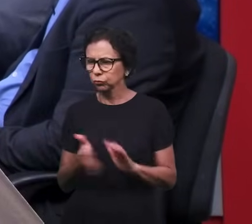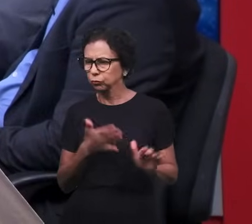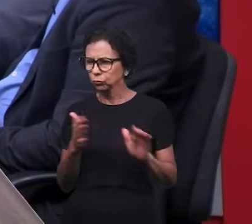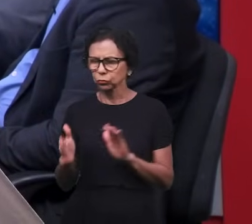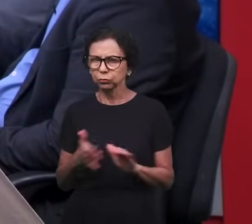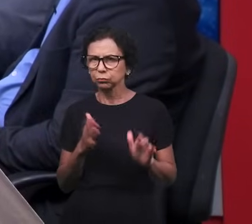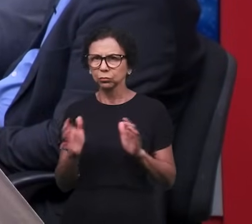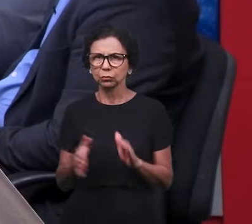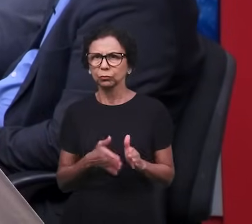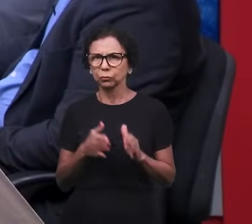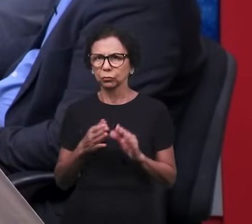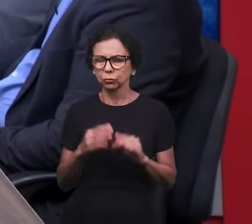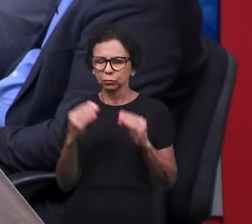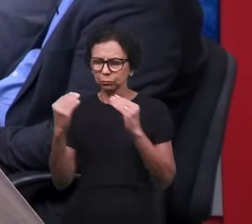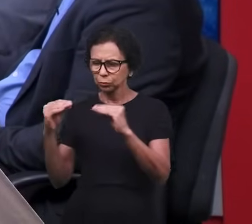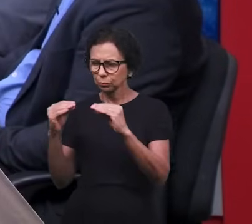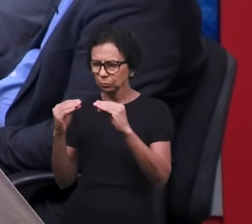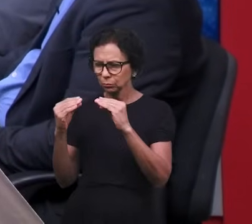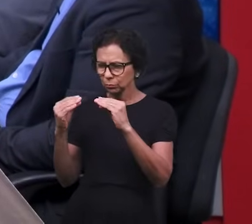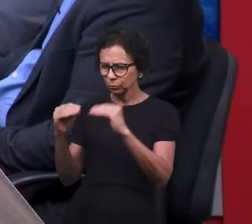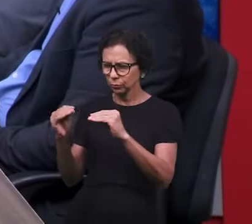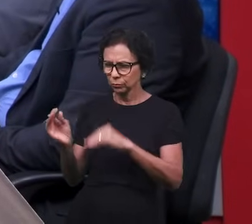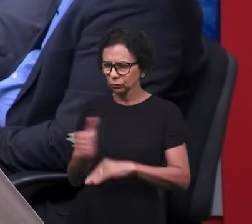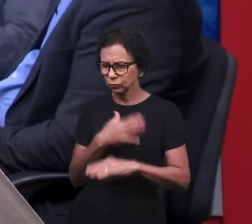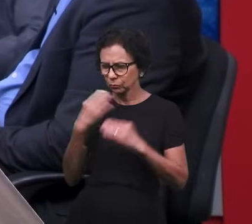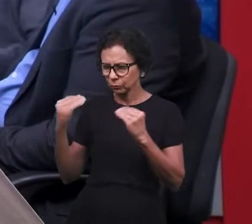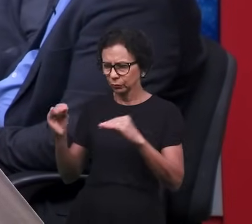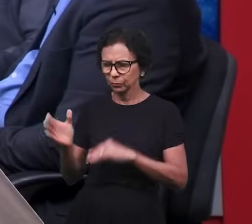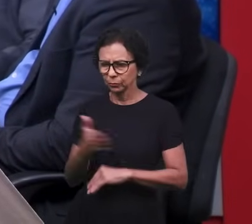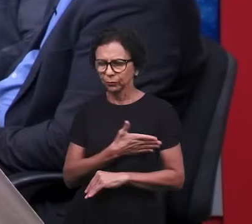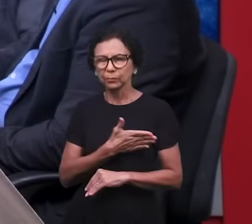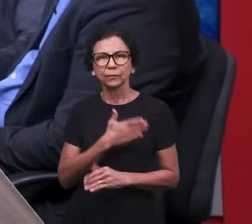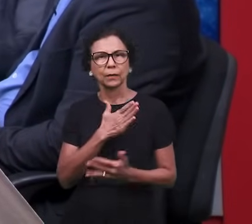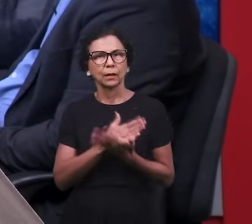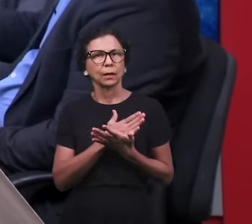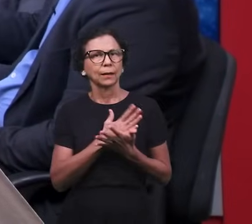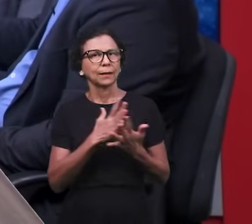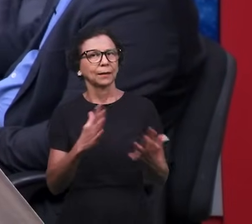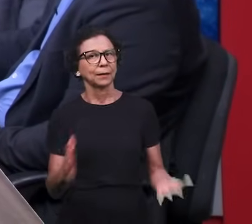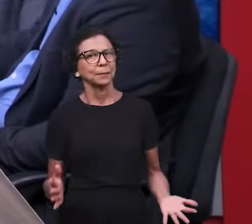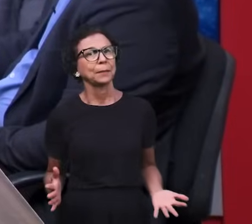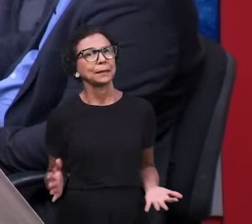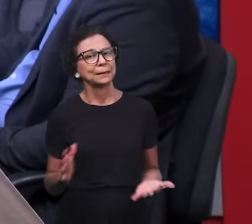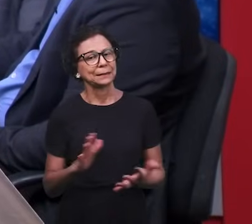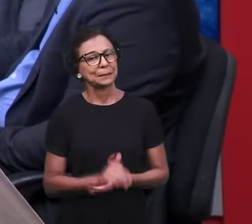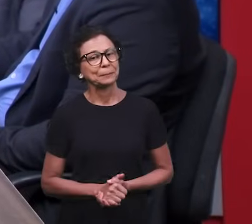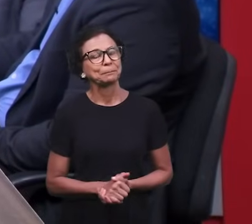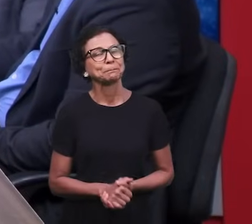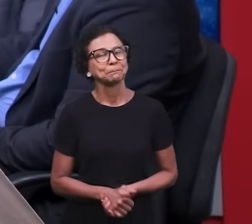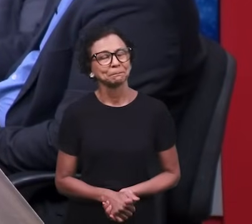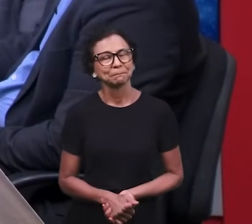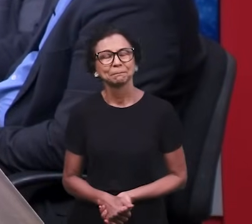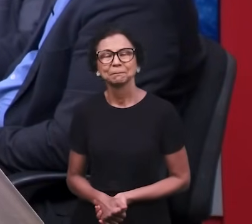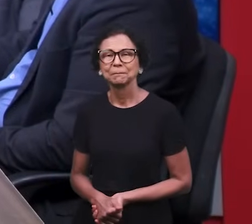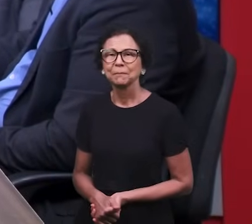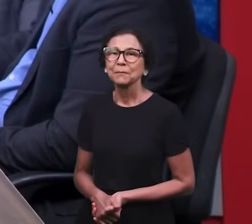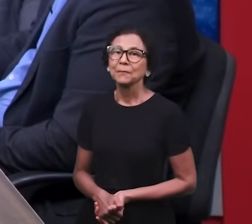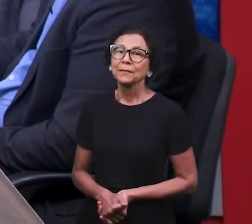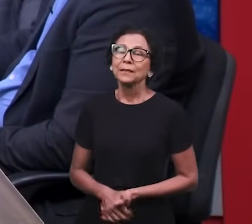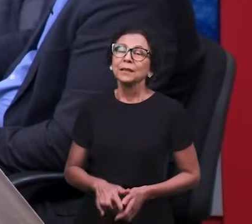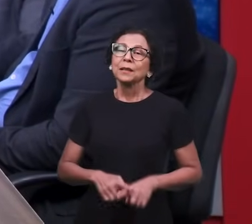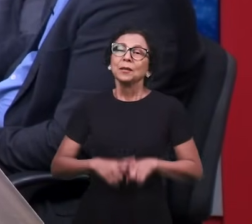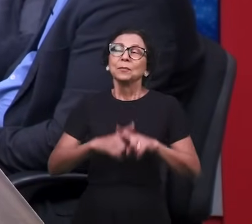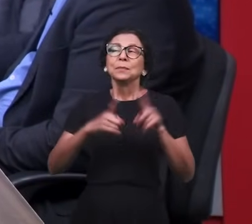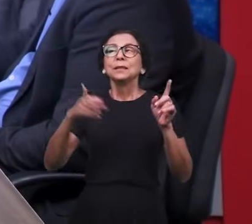sempre buscando ao Senhor que o Senhor direcione. Né? Sim. Nós temos esse privilégio. Né? Temos essa bênção, né, de termos o Senhor. Exatamente. Que